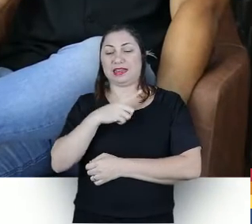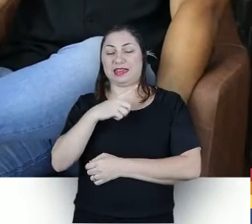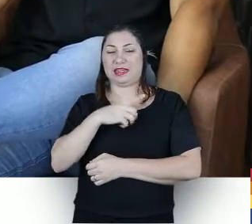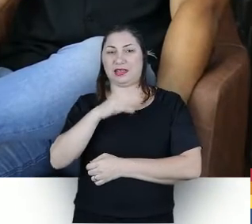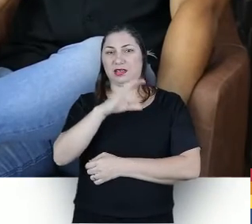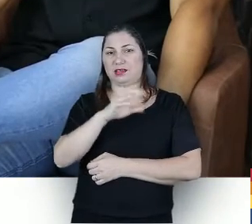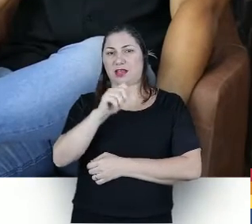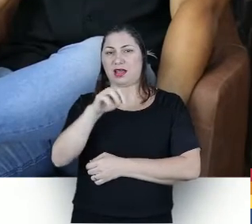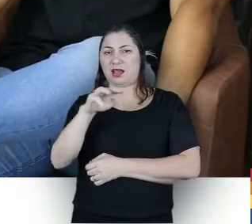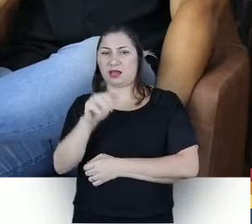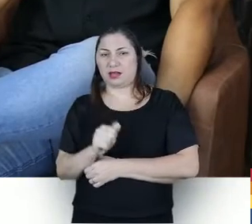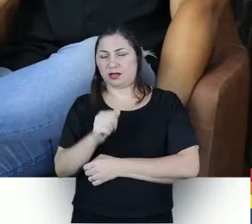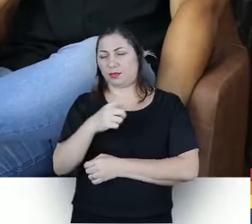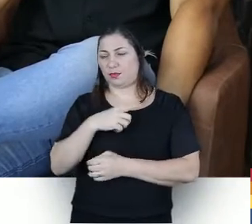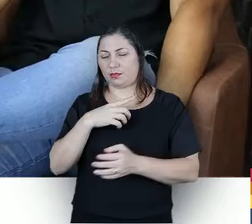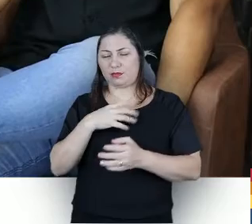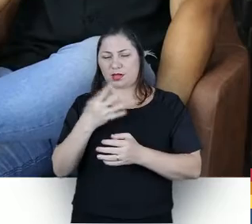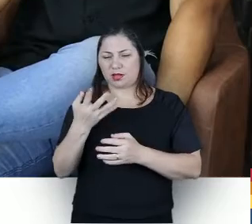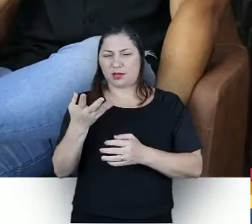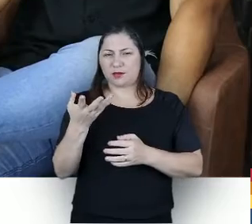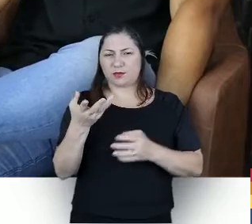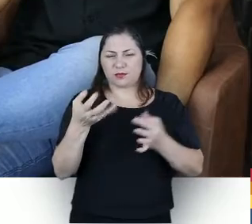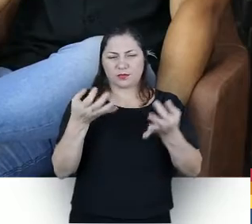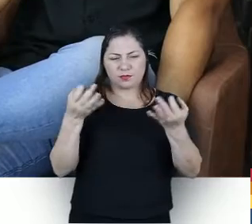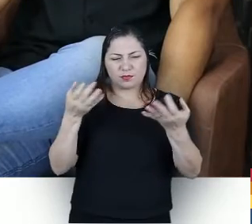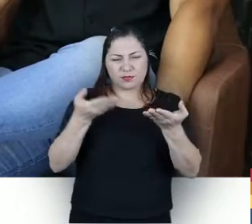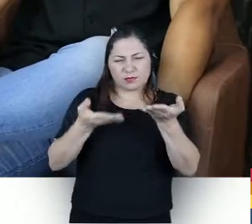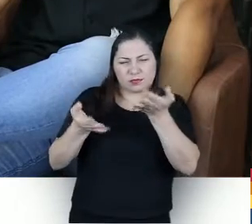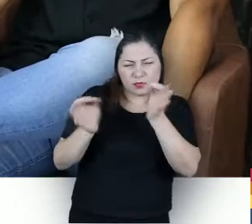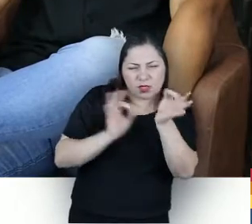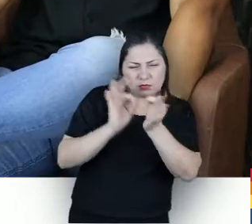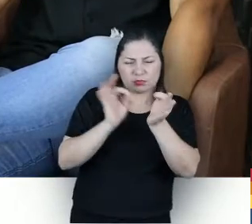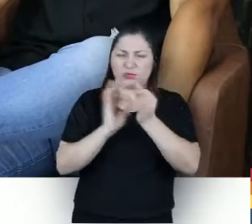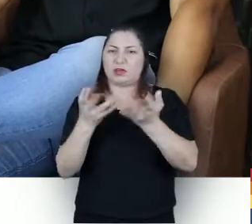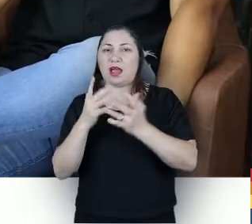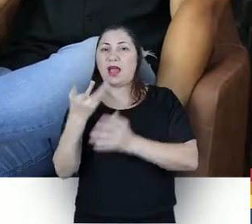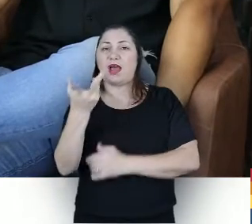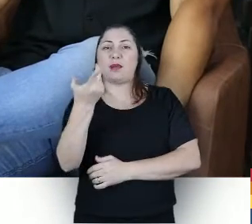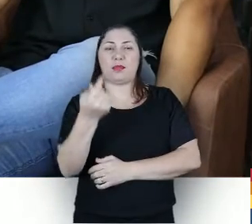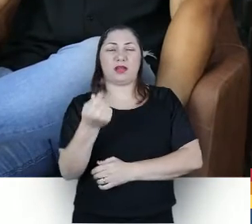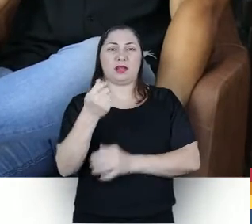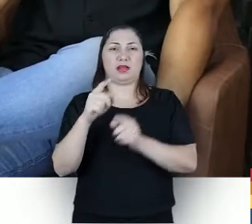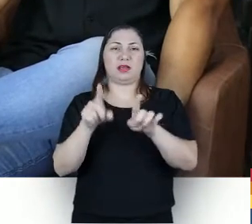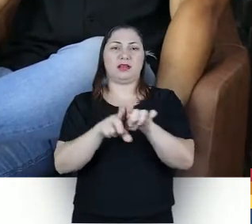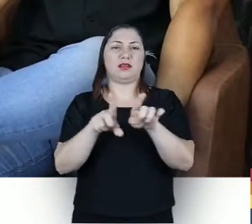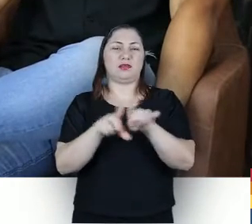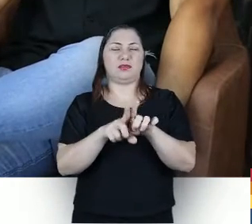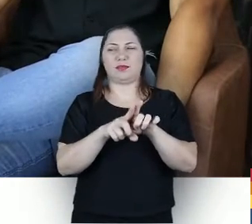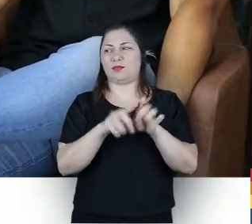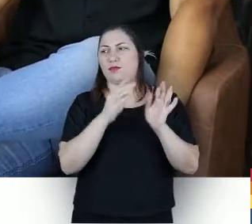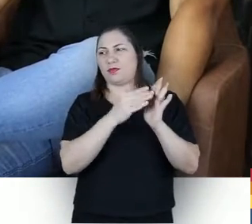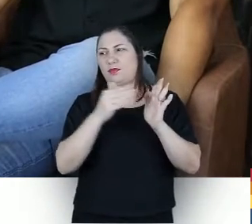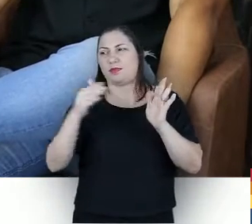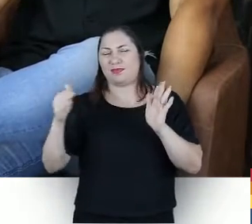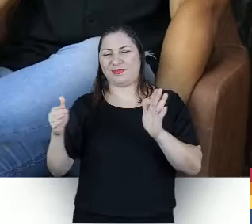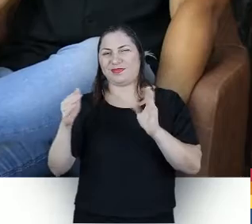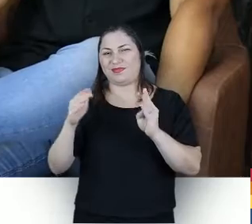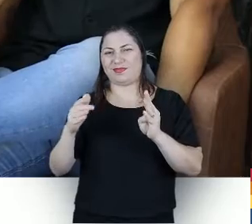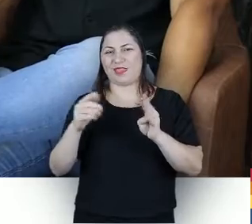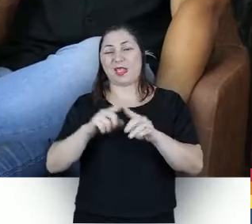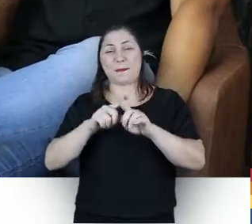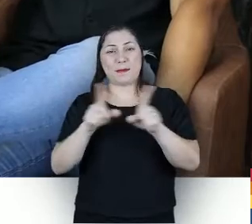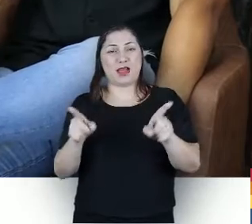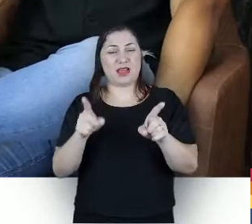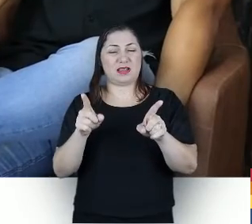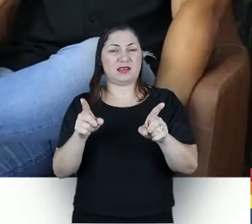do primeiro ano converse com o professor do segundo ano e para que se chegue a um diagnóstico, né? Hoje nós temos aí o CEAMA, que é